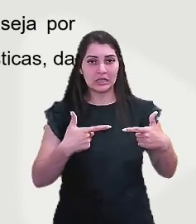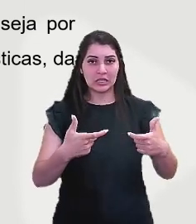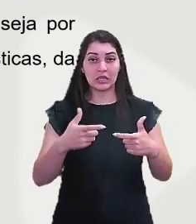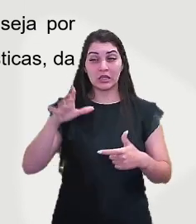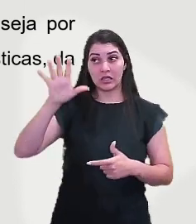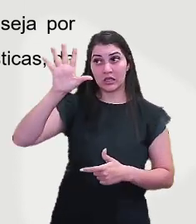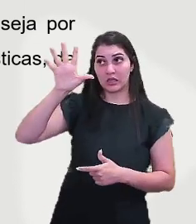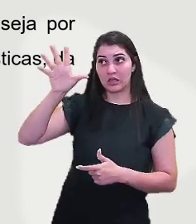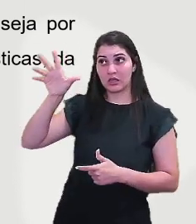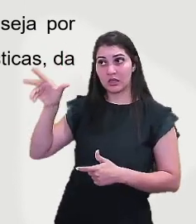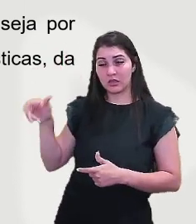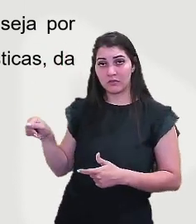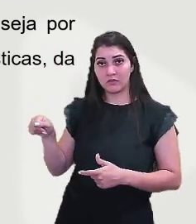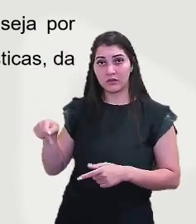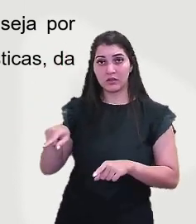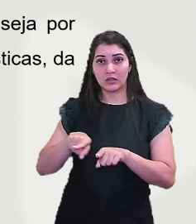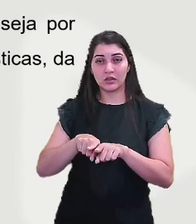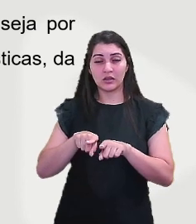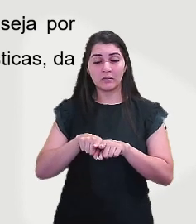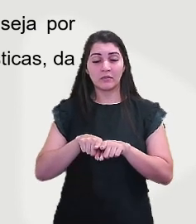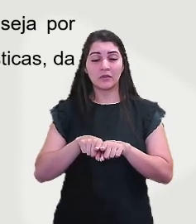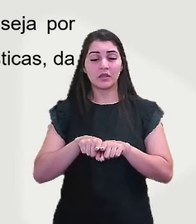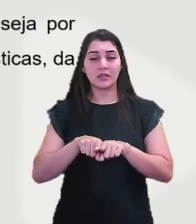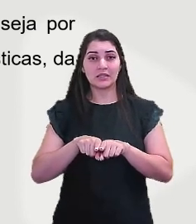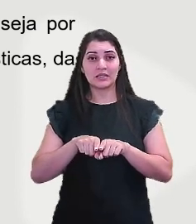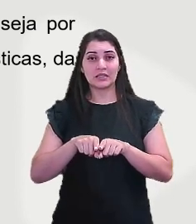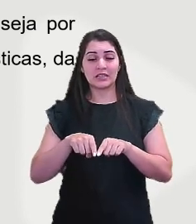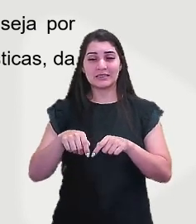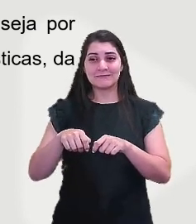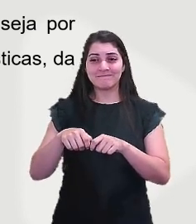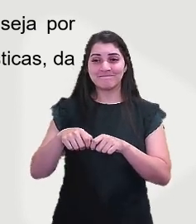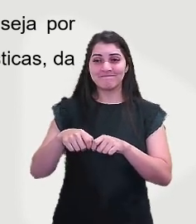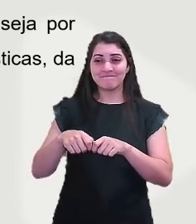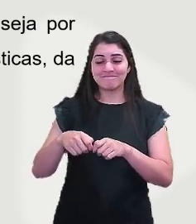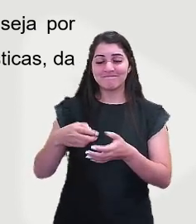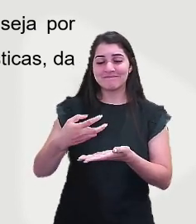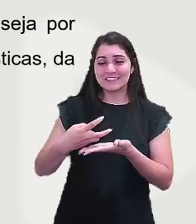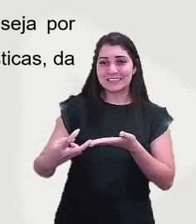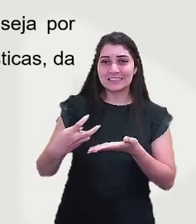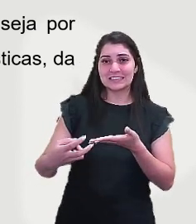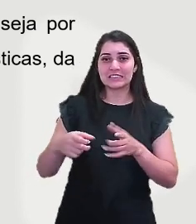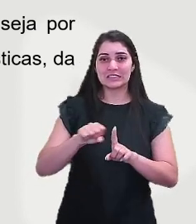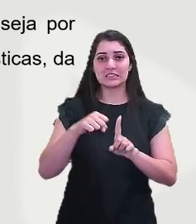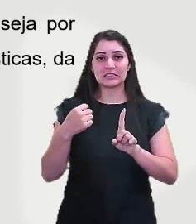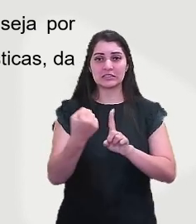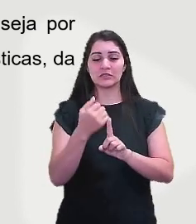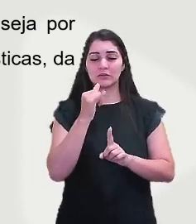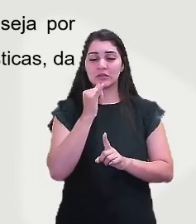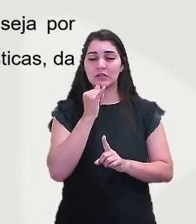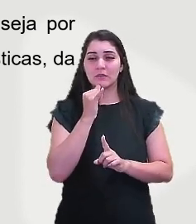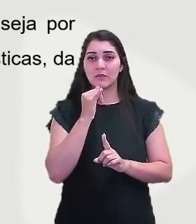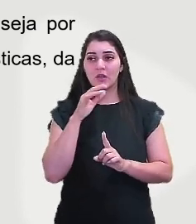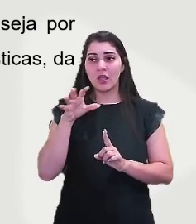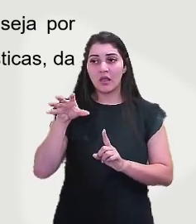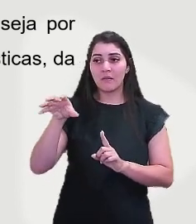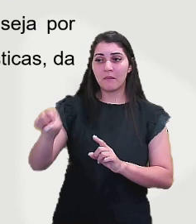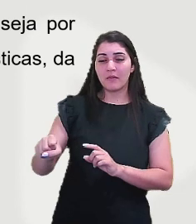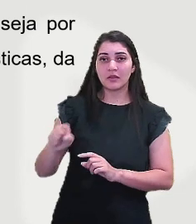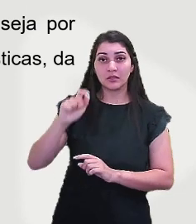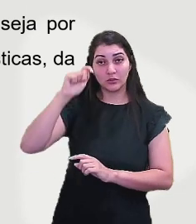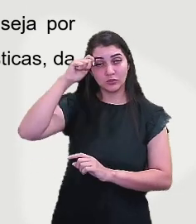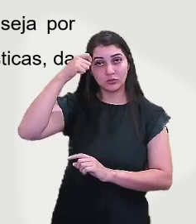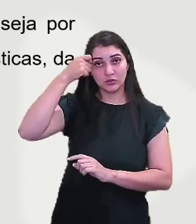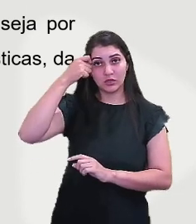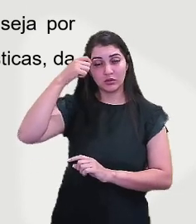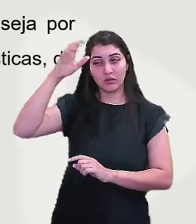África e a destruição de sociedades. Então, a captura dos negros na África gerou